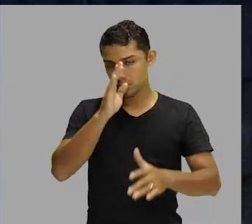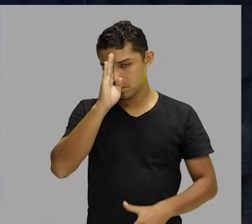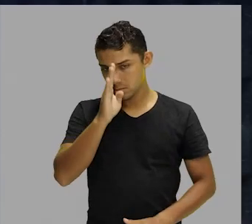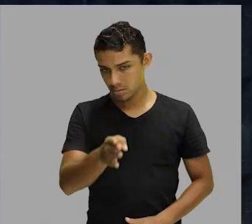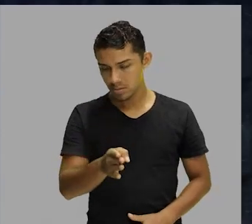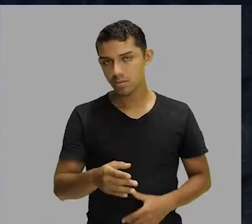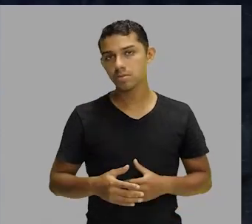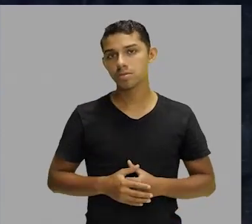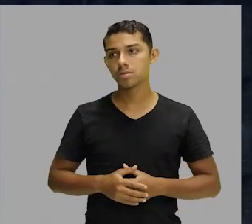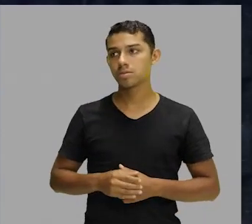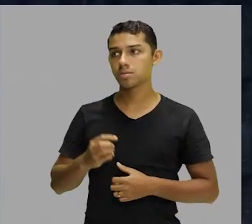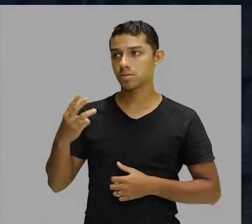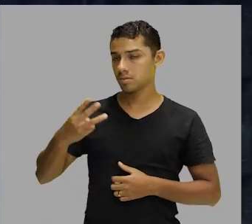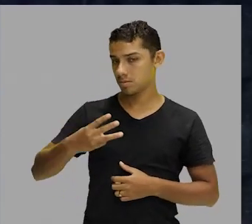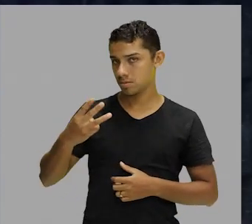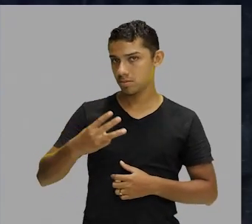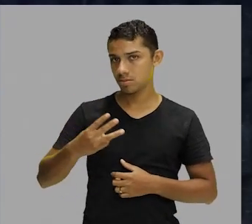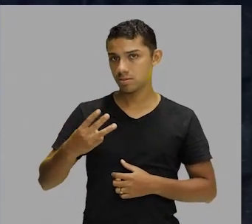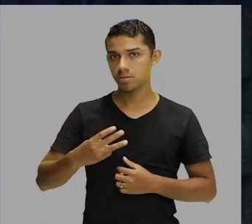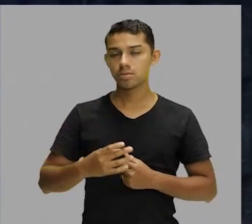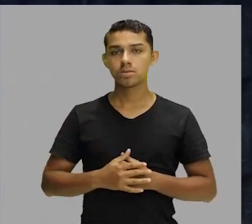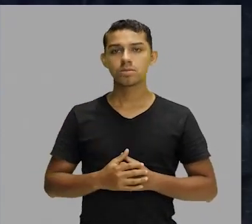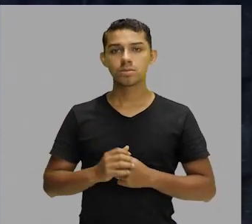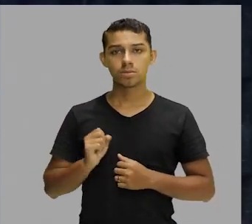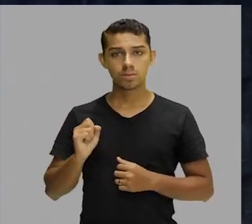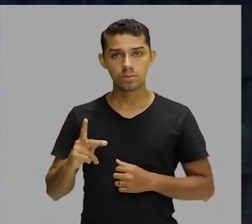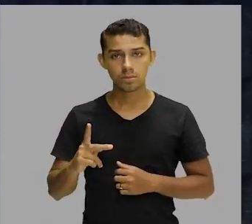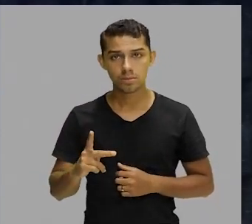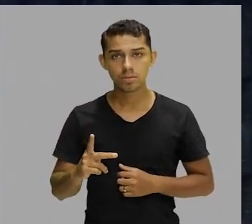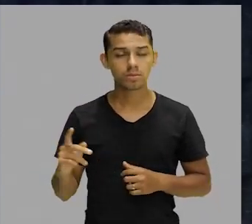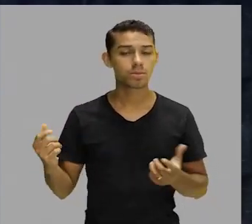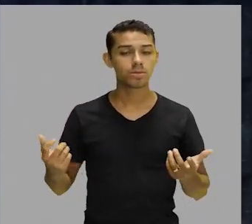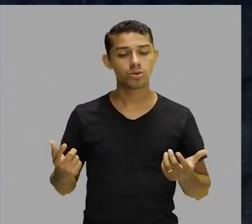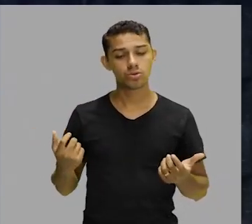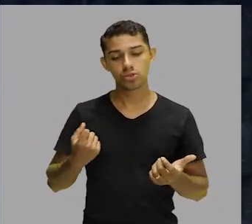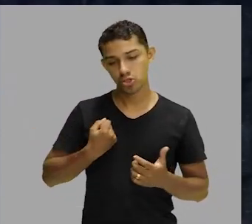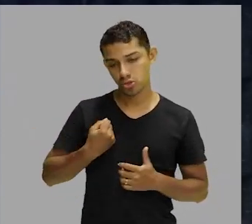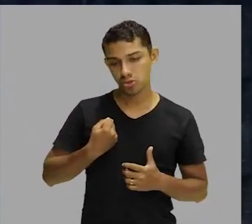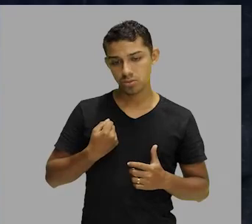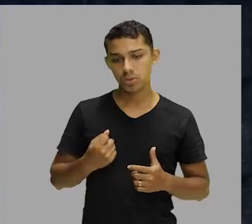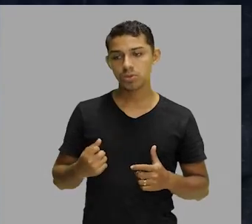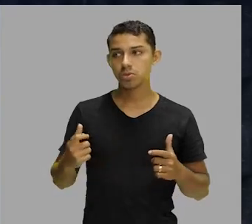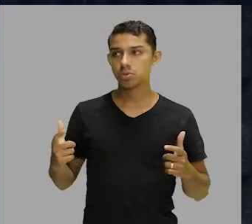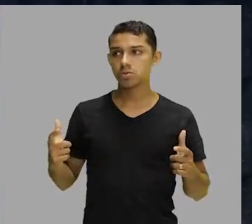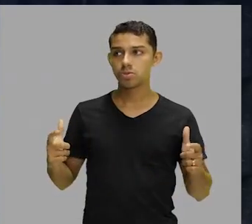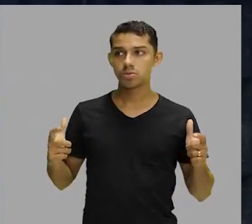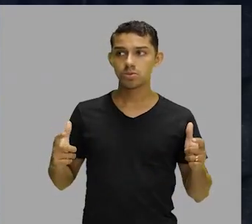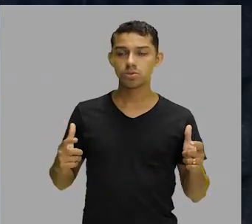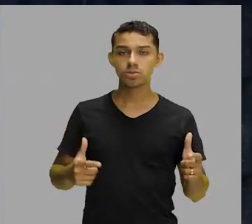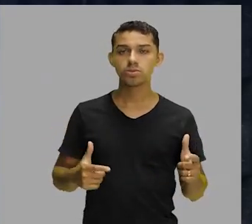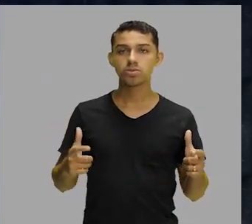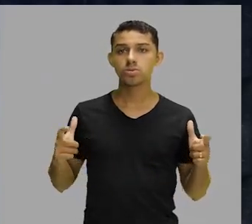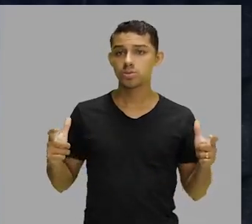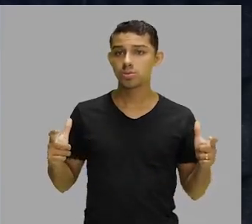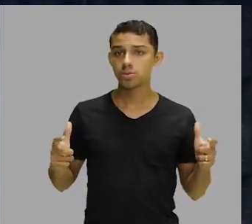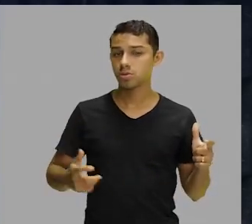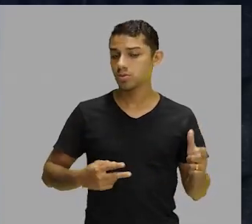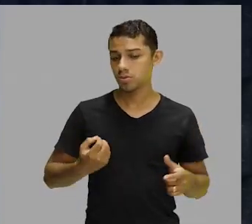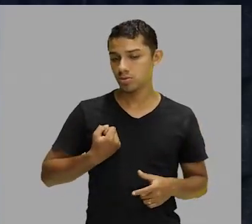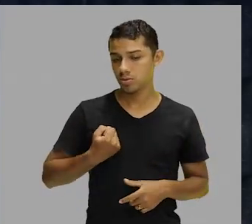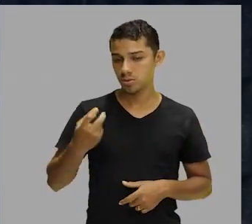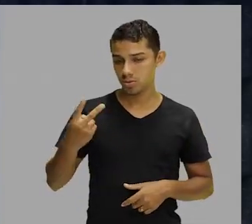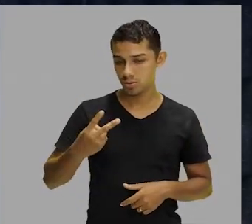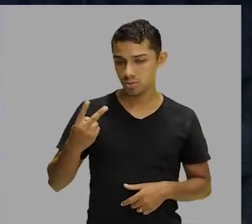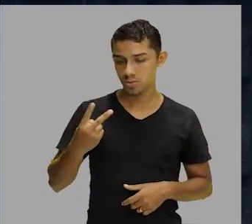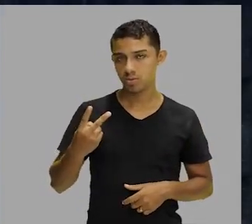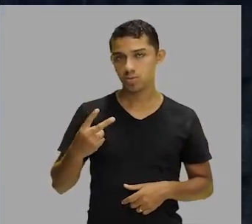a terceira pirâmide. Ok? Então, a pirâmide de número vai ser o número 2 e a pirâmide de energia para essa